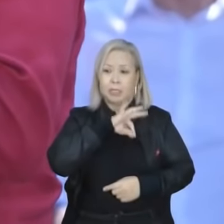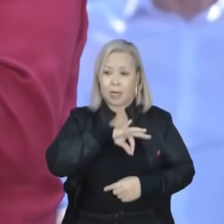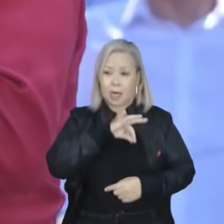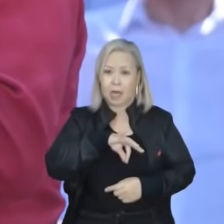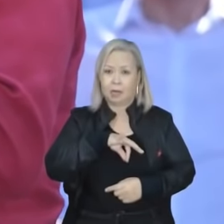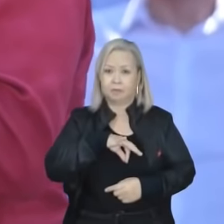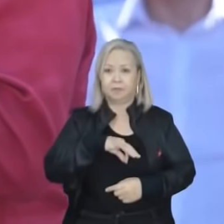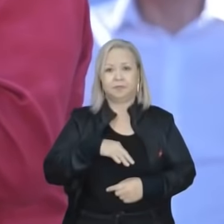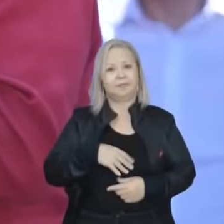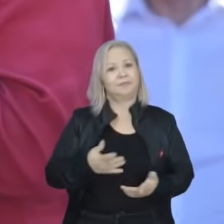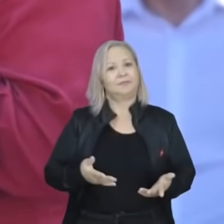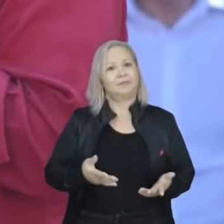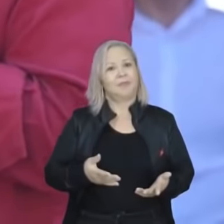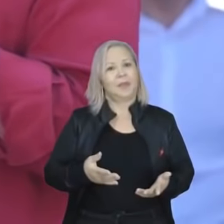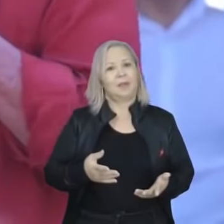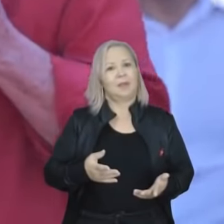ninguém.